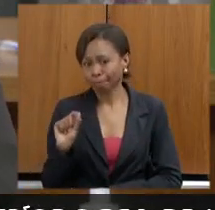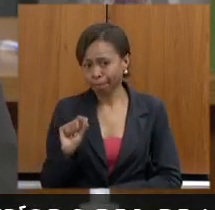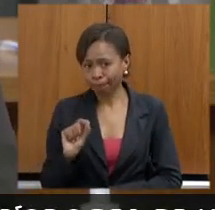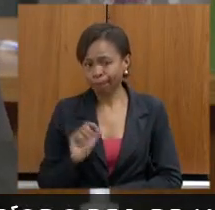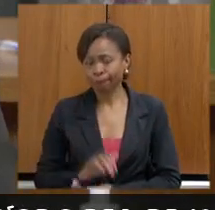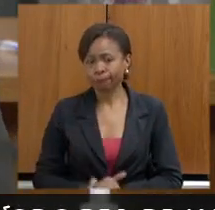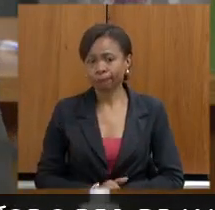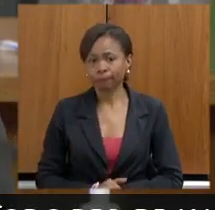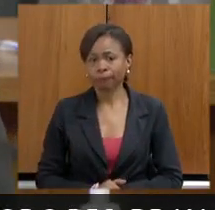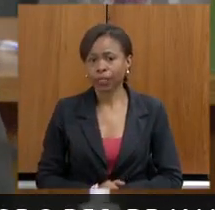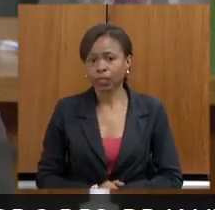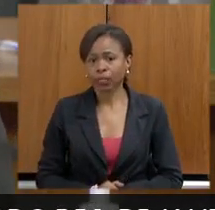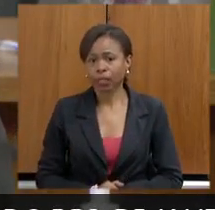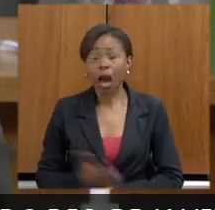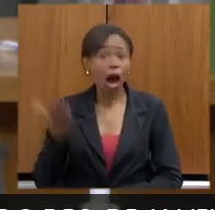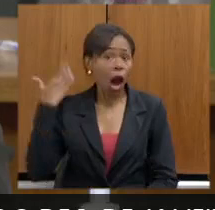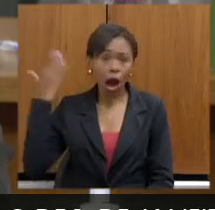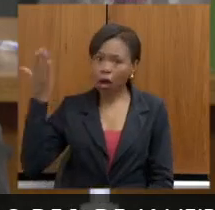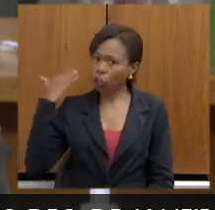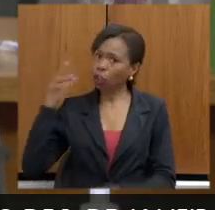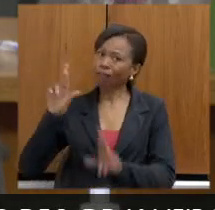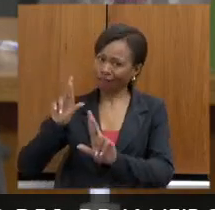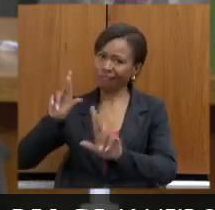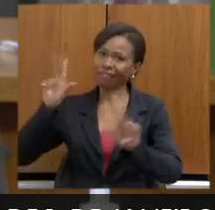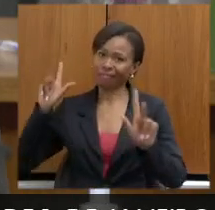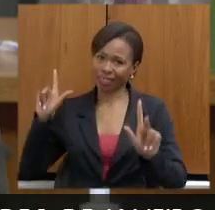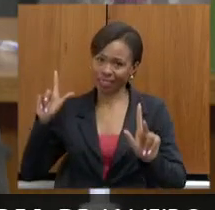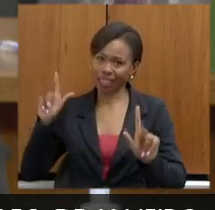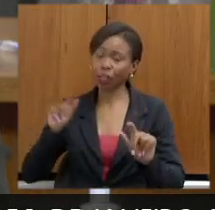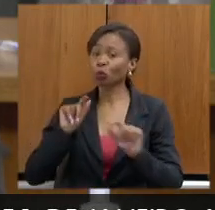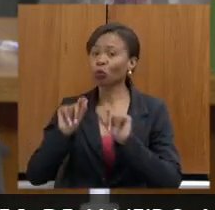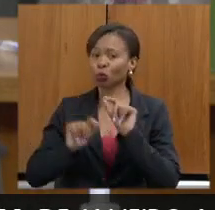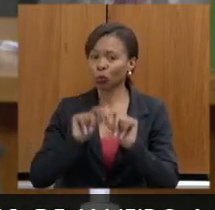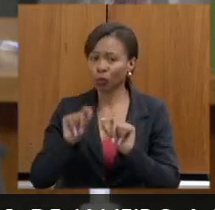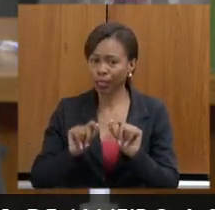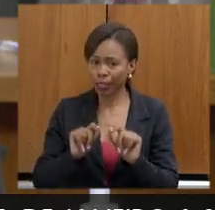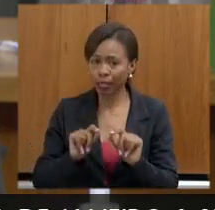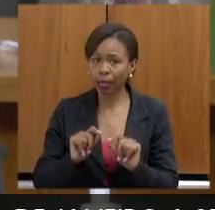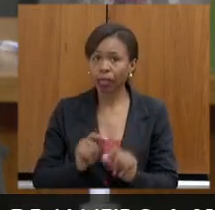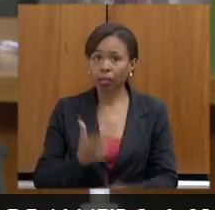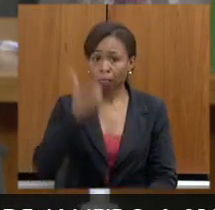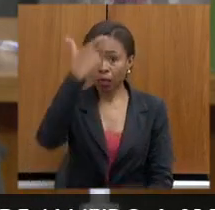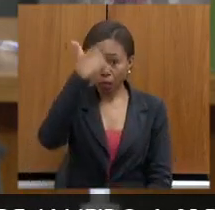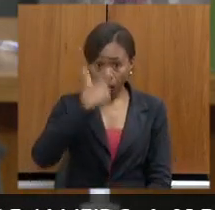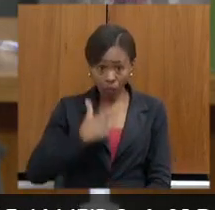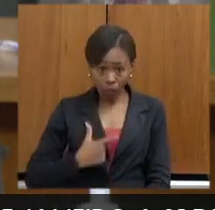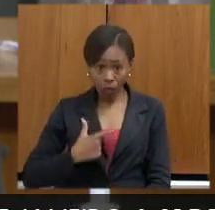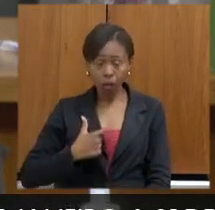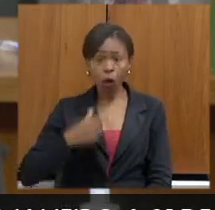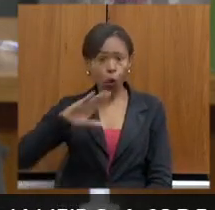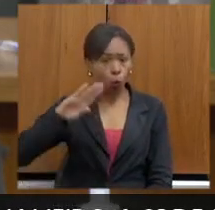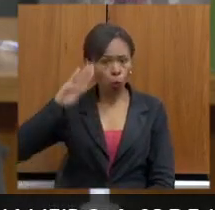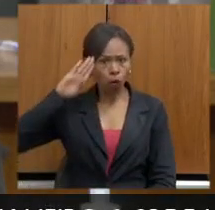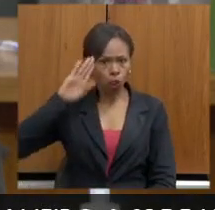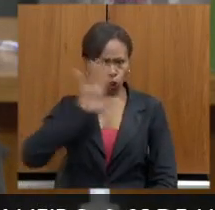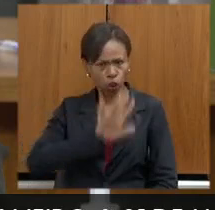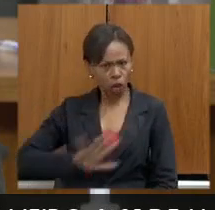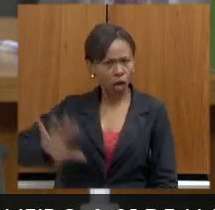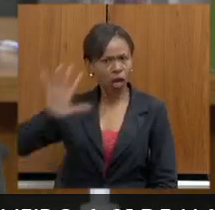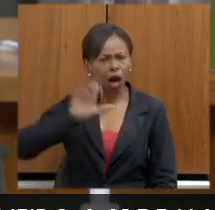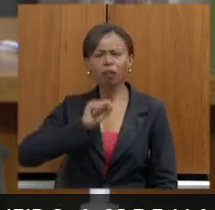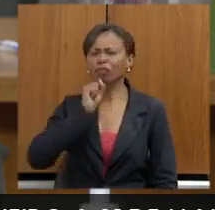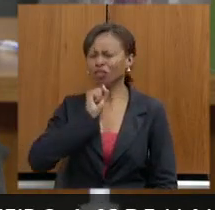Bartô e que nós não tínhamos antes esse comandante-geral tem um velho bombeiro